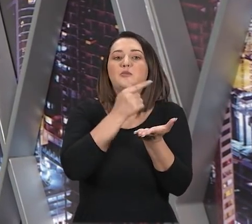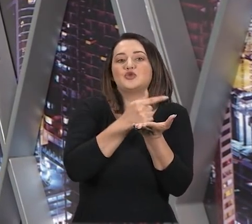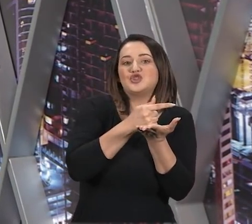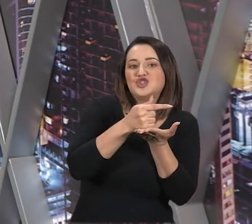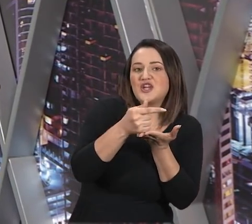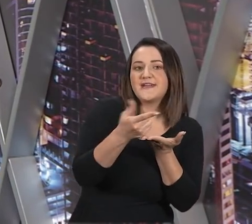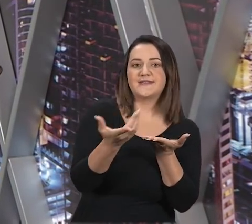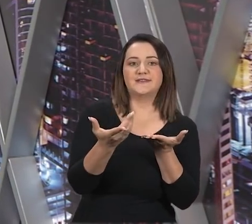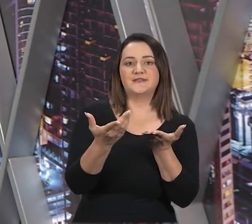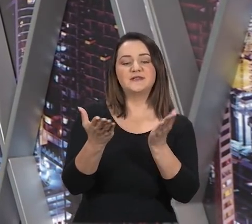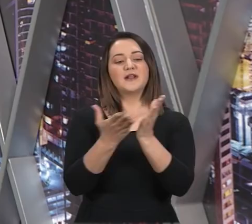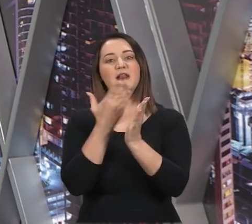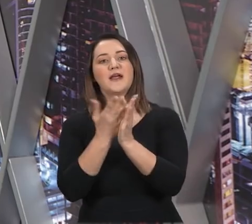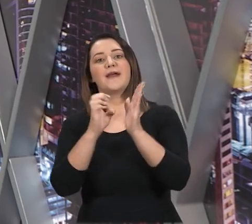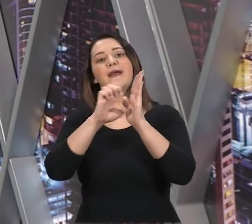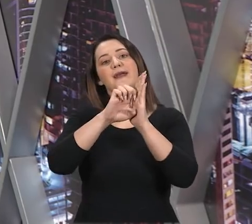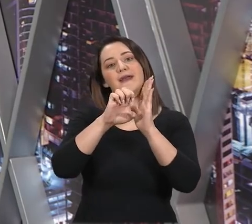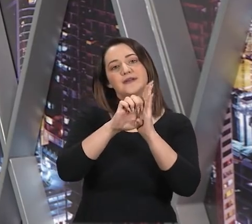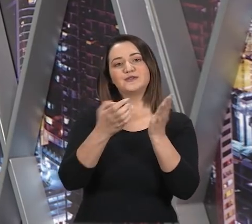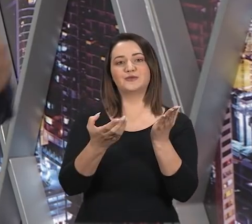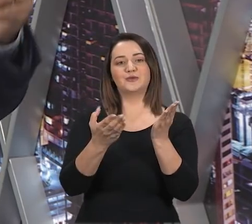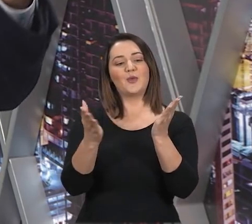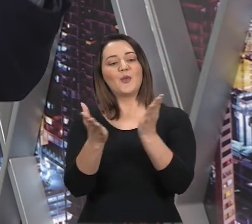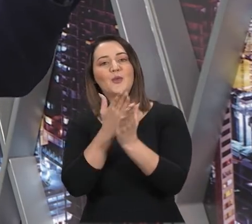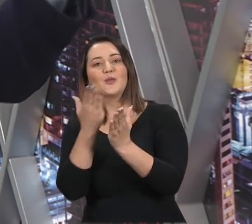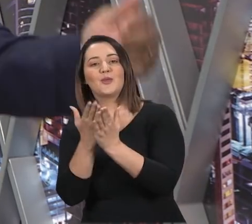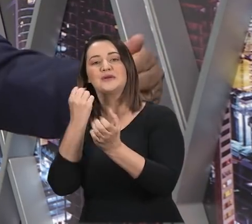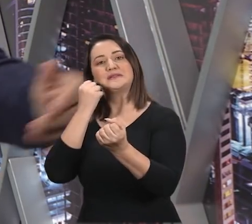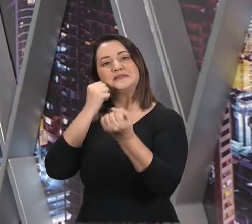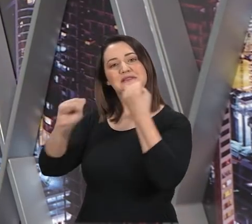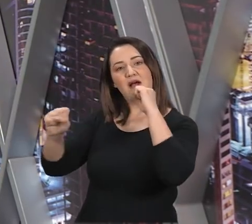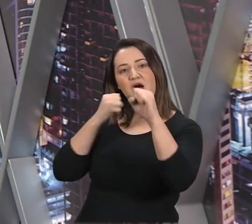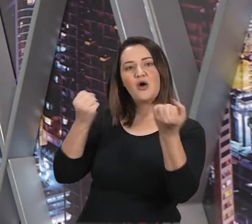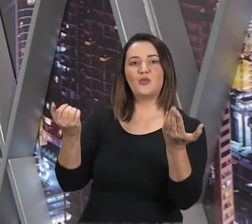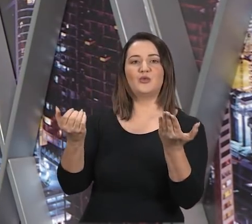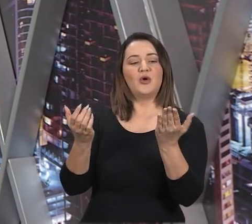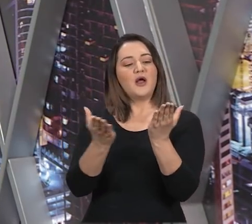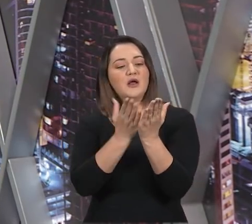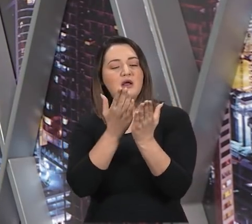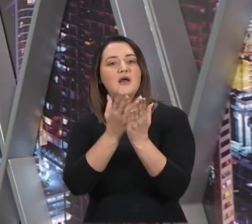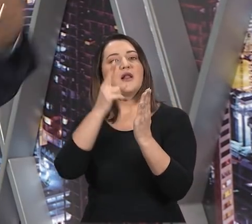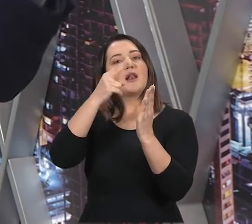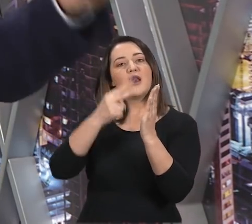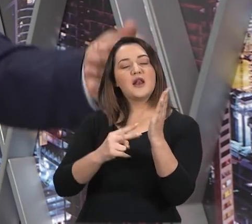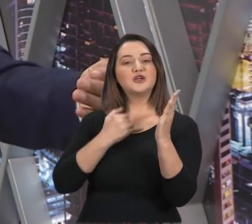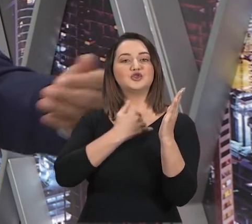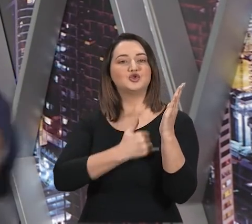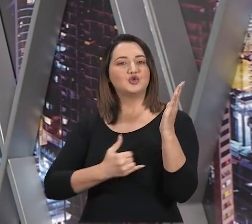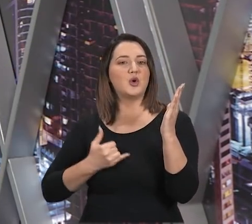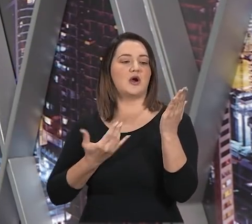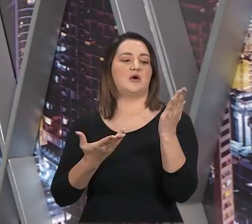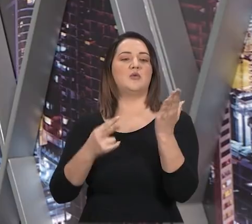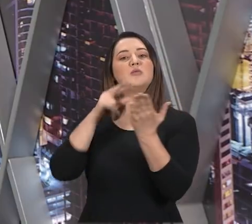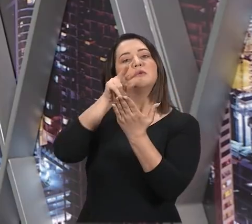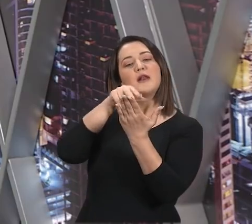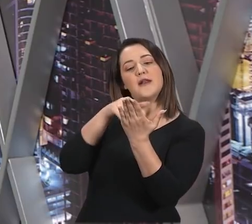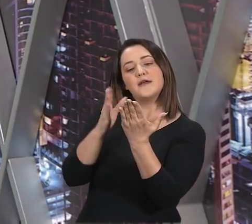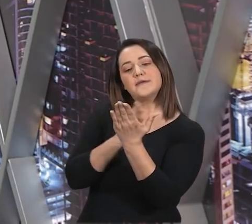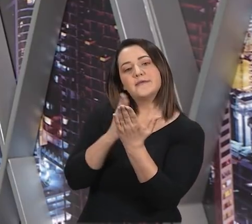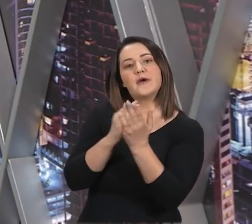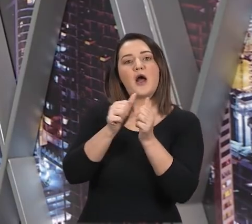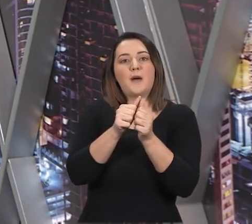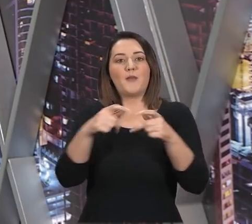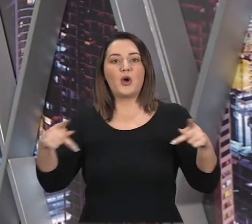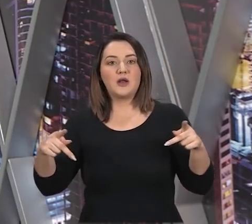ler Gênesis, você tem que ler Êxodo, você tem que ler Salmos, tem que ler João, tem que ler o Apocalipse, você tem que ler